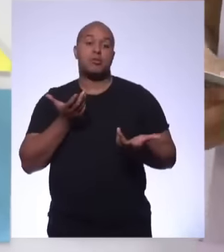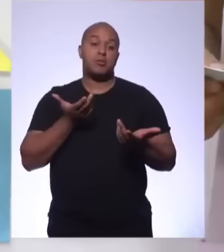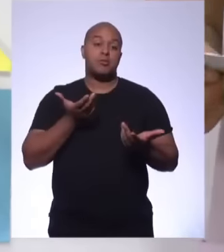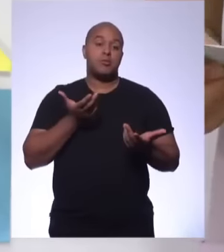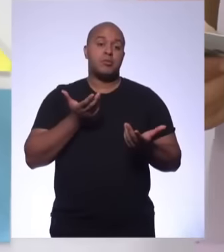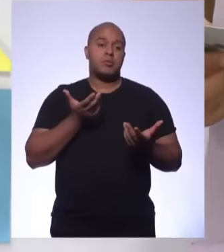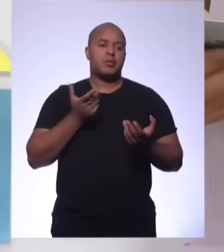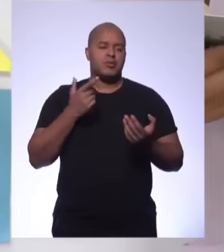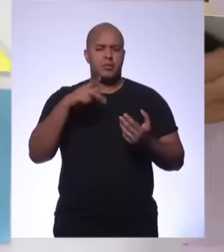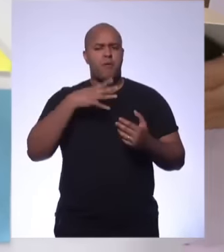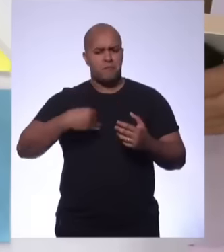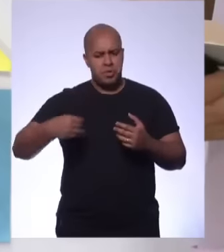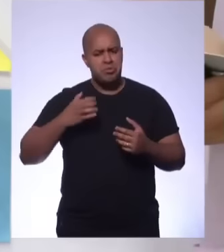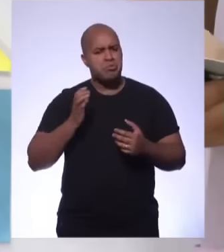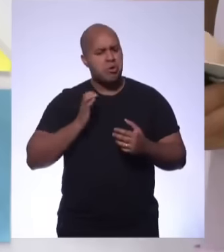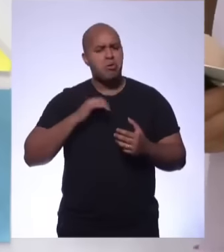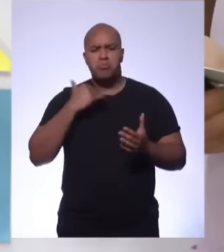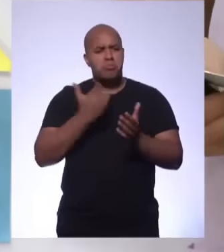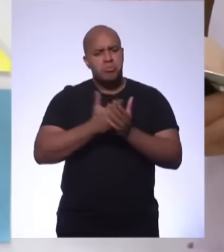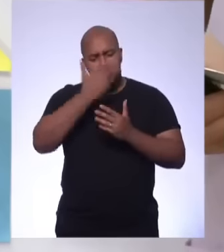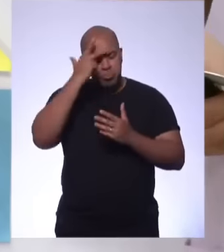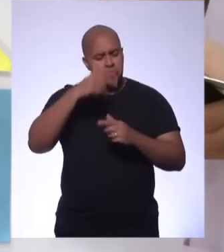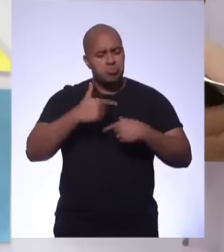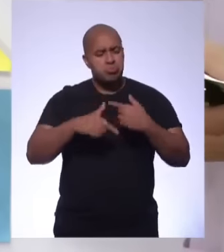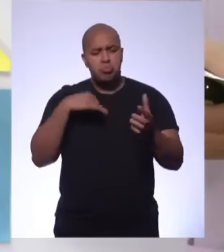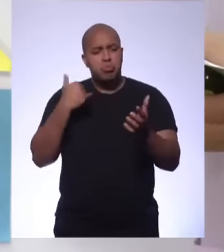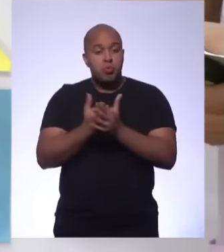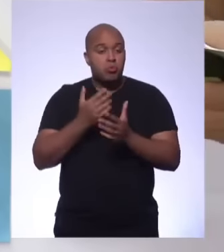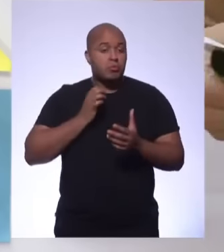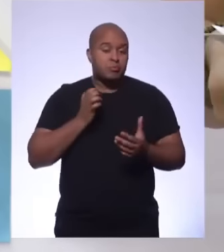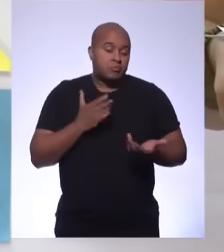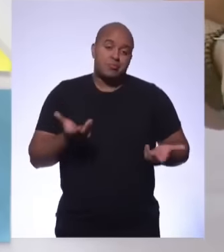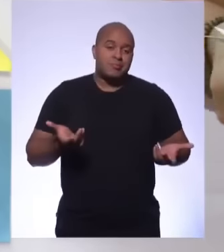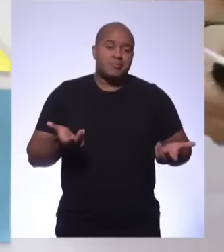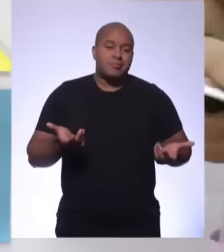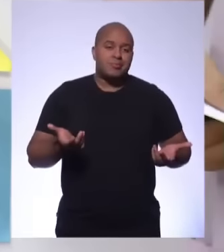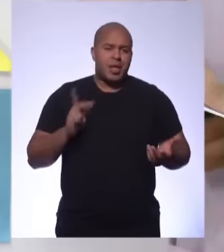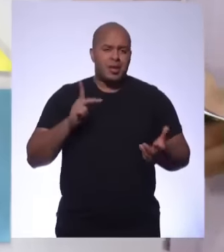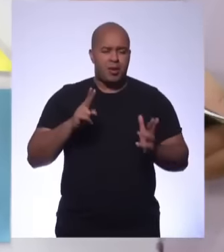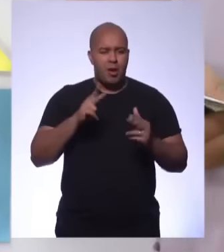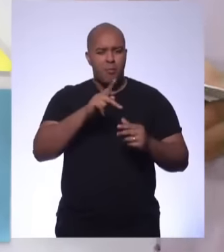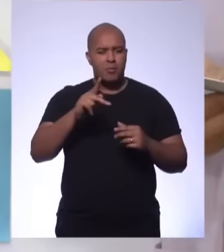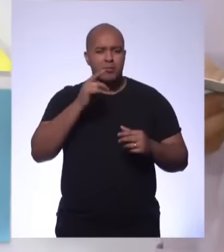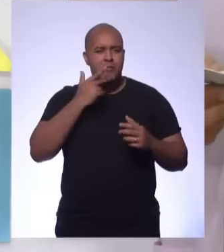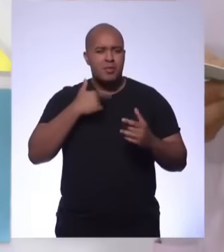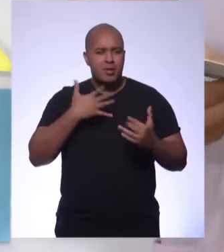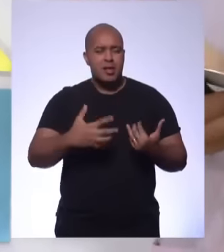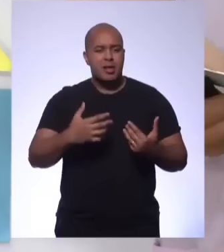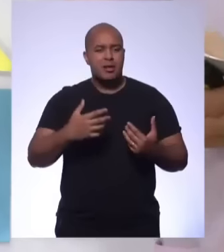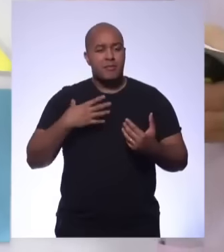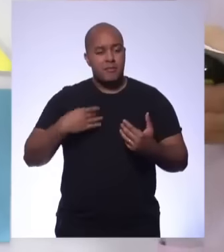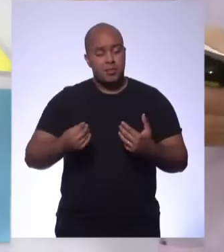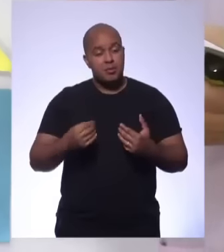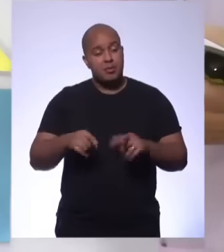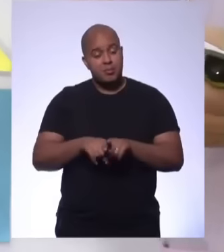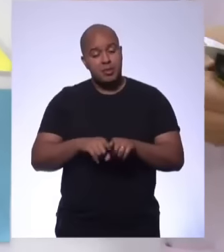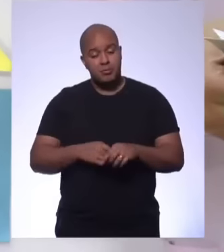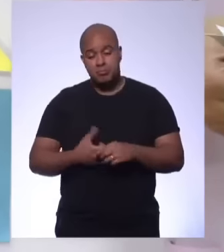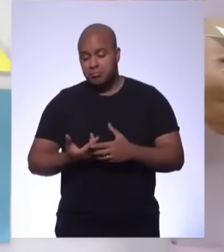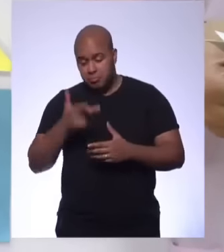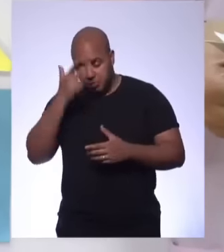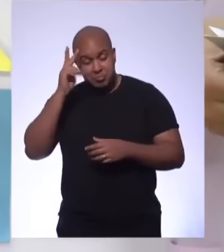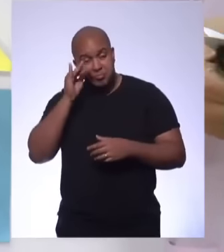filhos serão nobres, seus netos serão nobres. Filho de nobre é nobrinho, igual a professora Luísa fala. Filho de servo, servinho, para